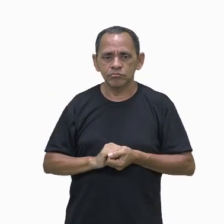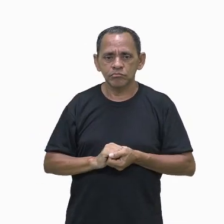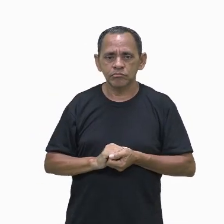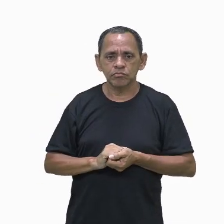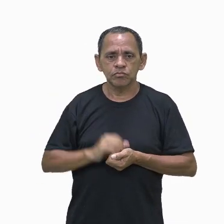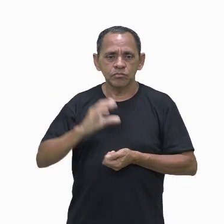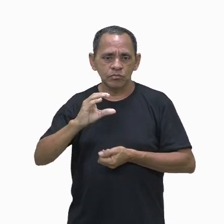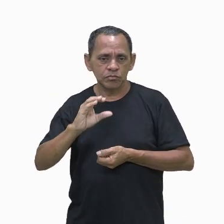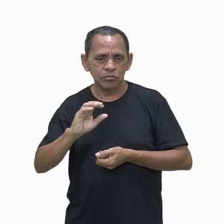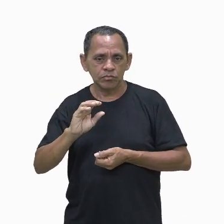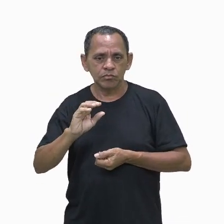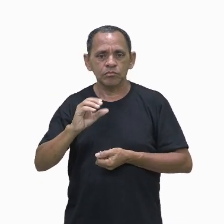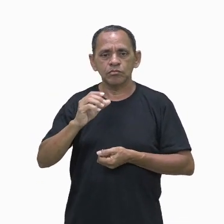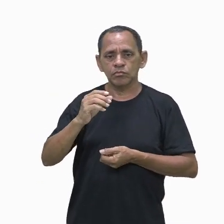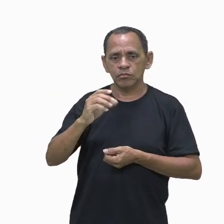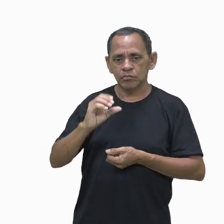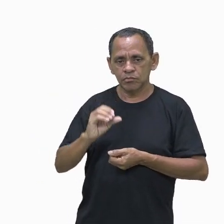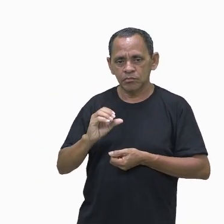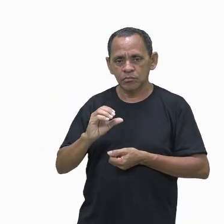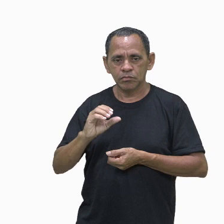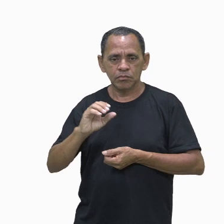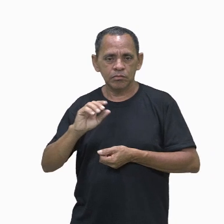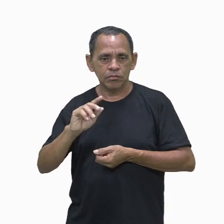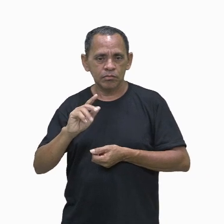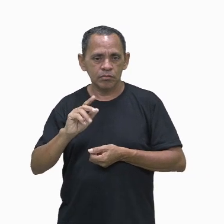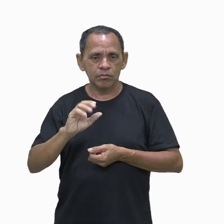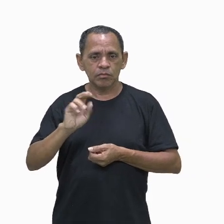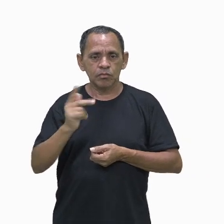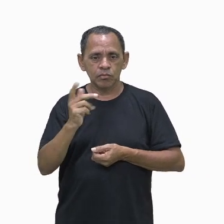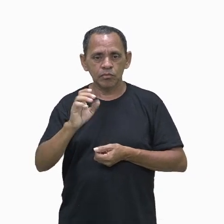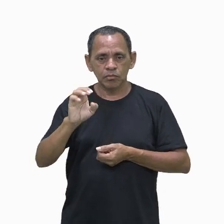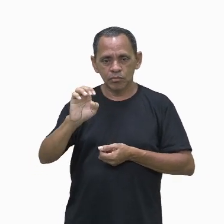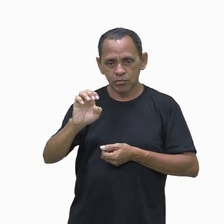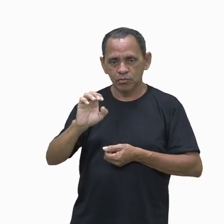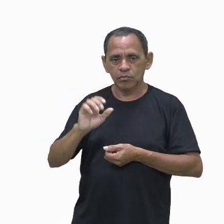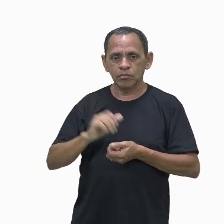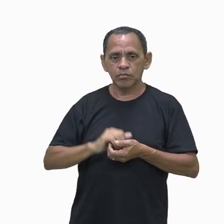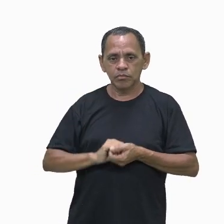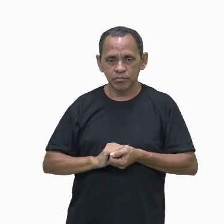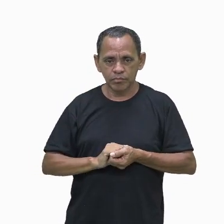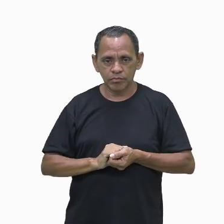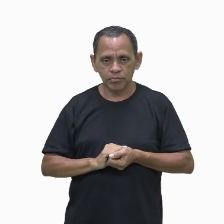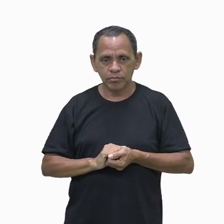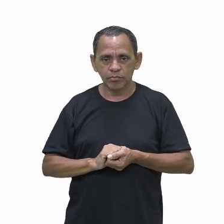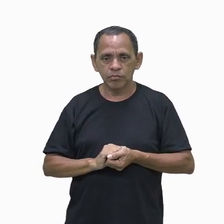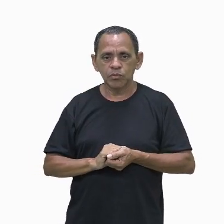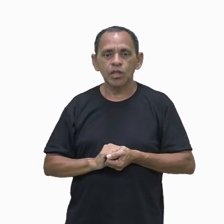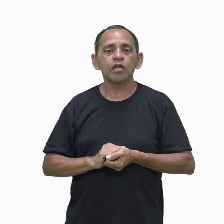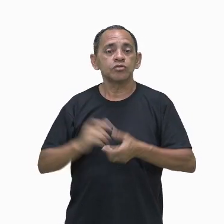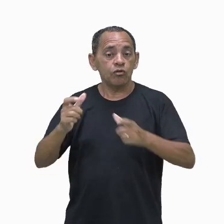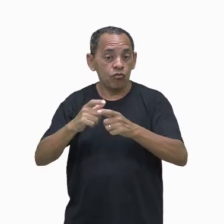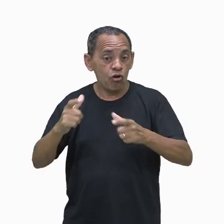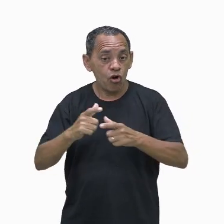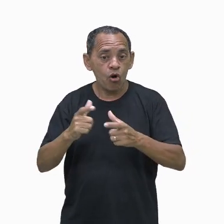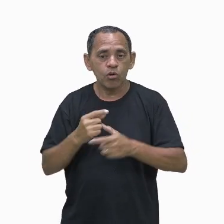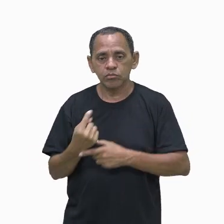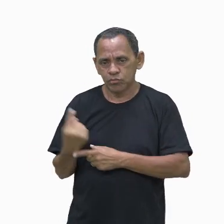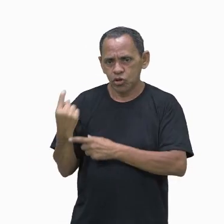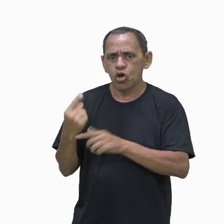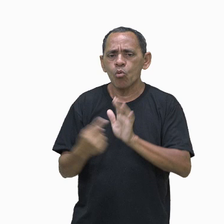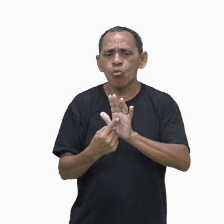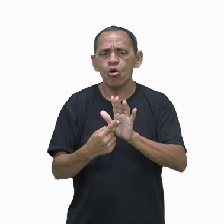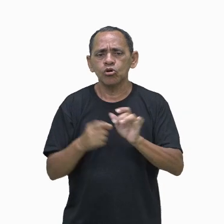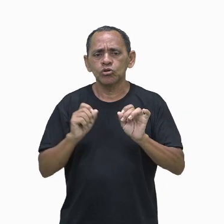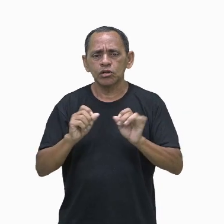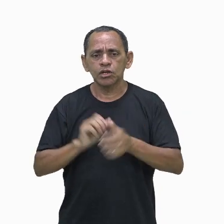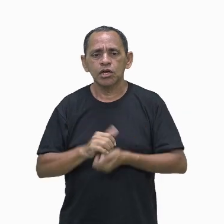C6H10O5 com coeficiente N, isso quer dizer que vai repetir N vezes essa fórmula, e trago aí em destaque para vocês um